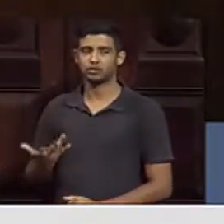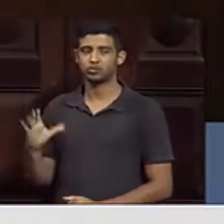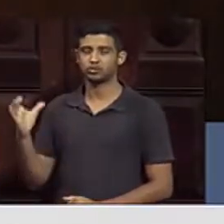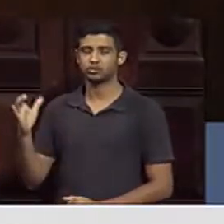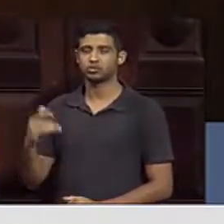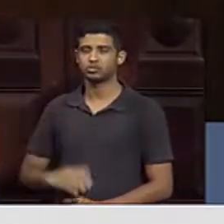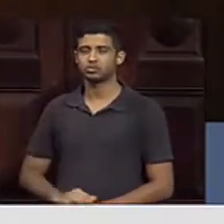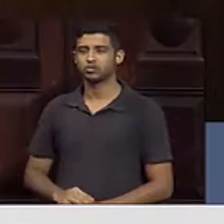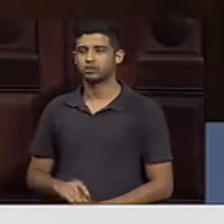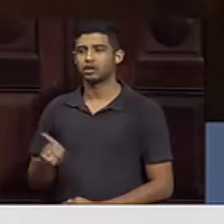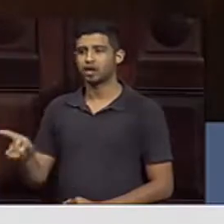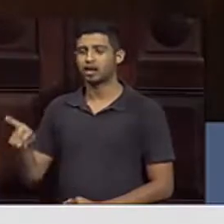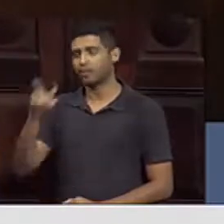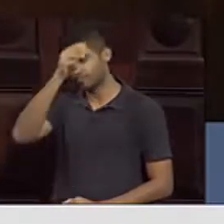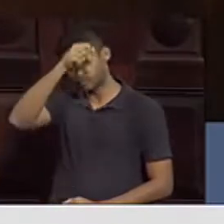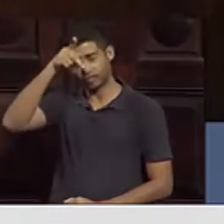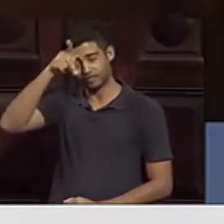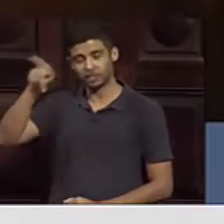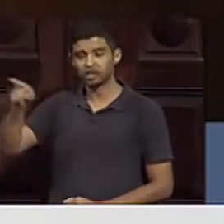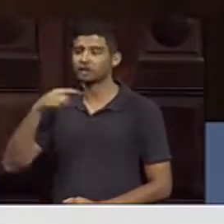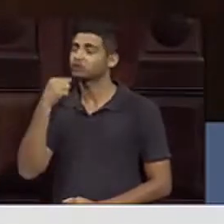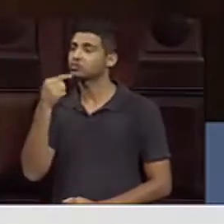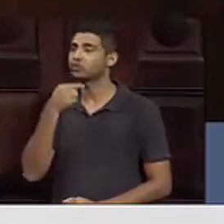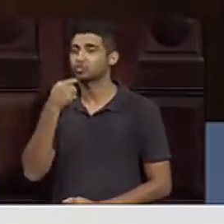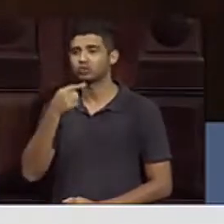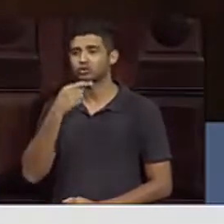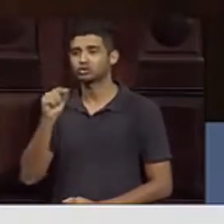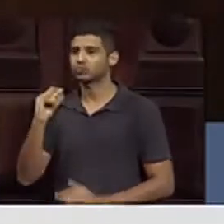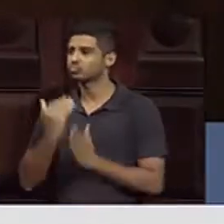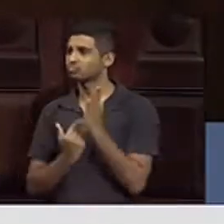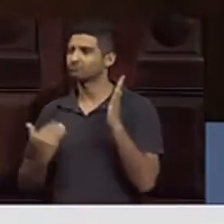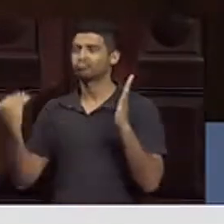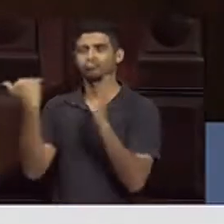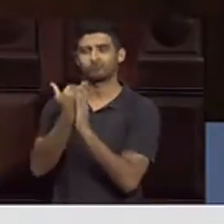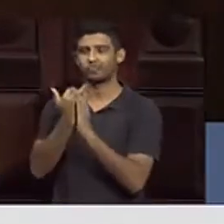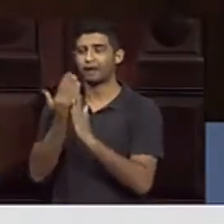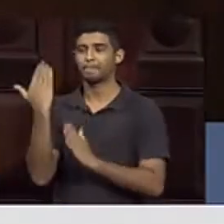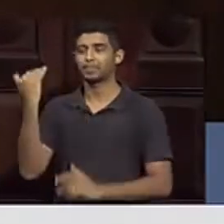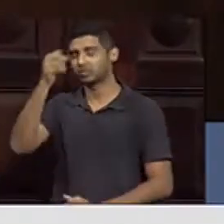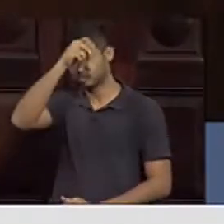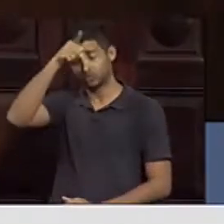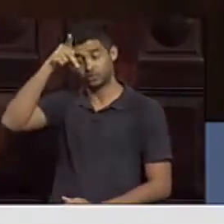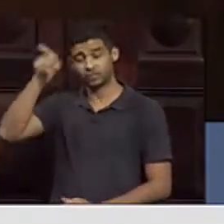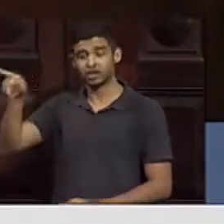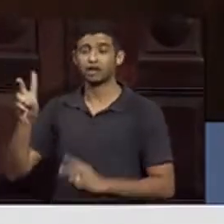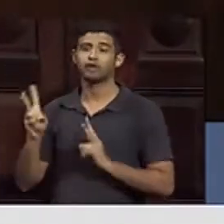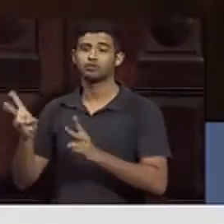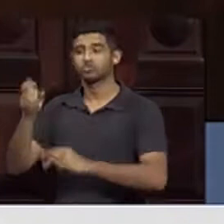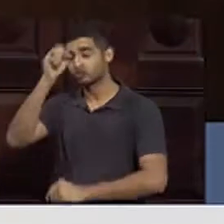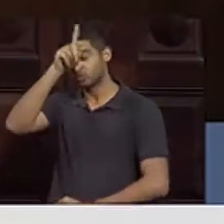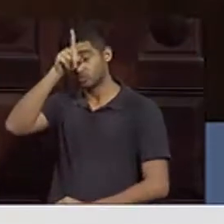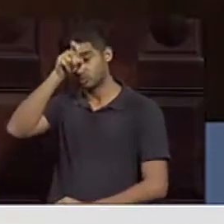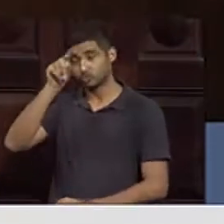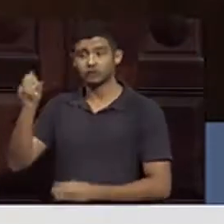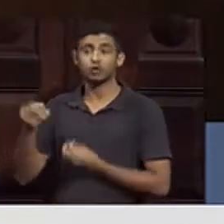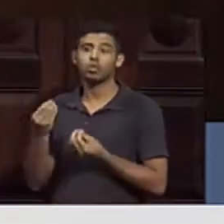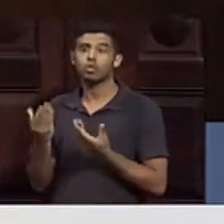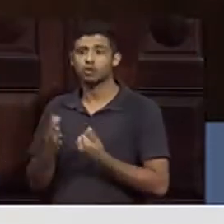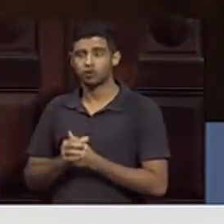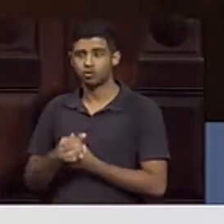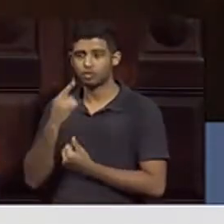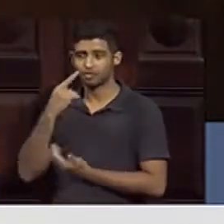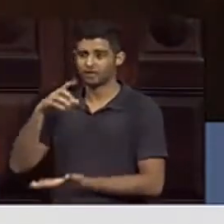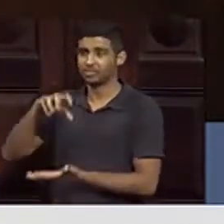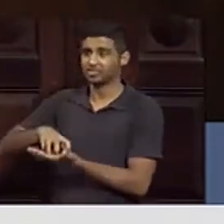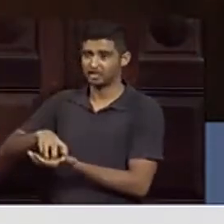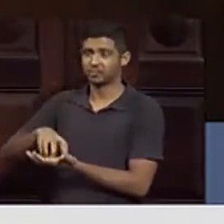Neves não conseguiu superar o modelo manicomial e mantém um hospital como centro de toda a política de